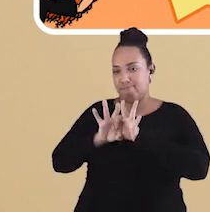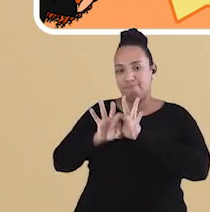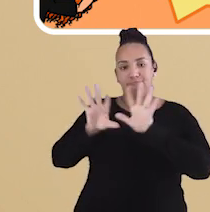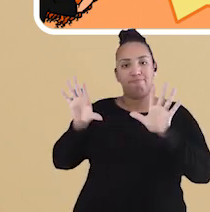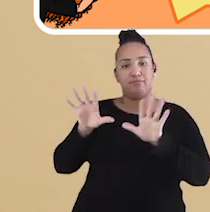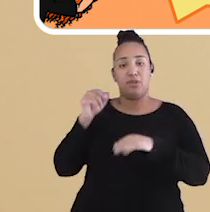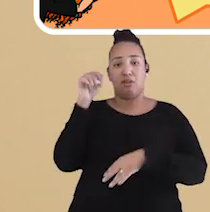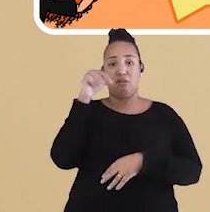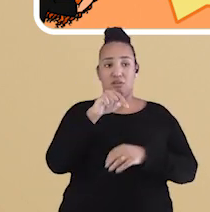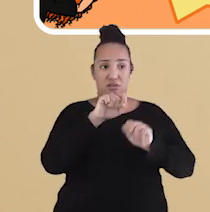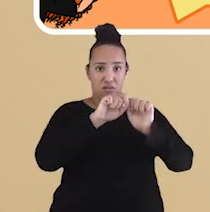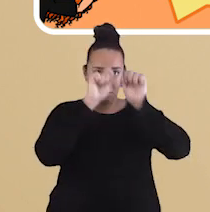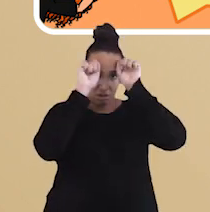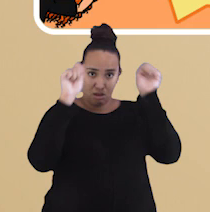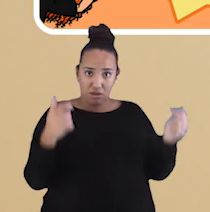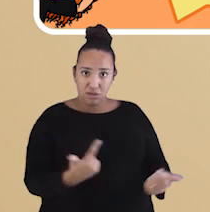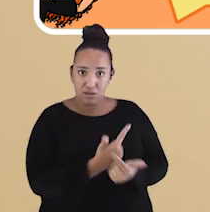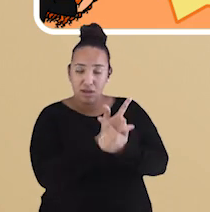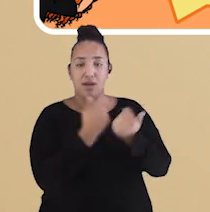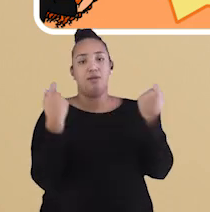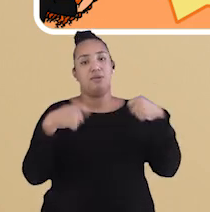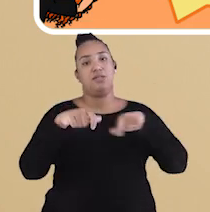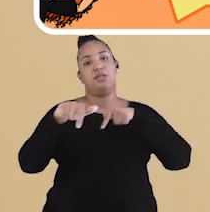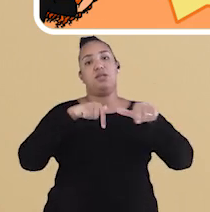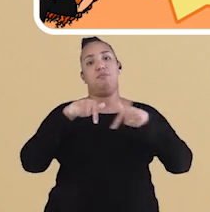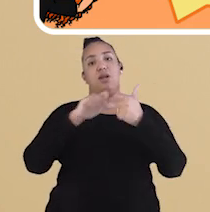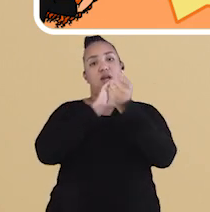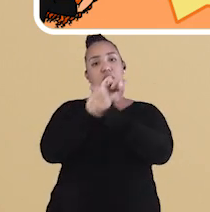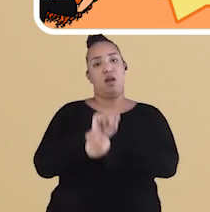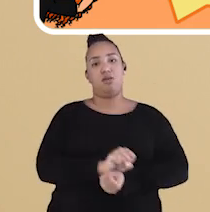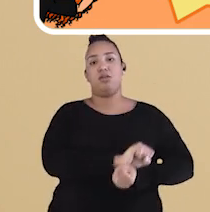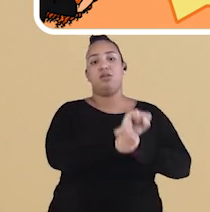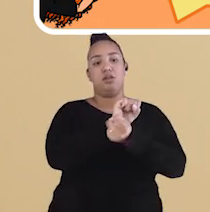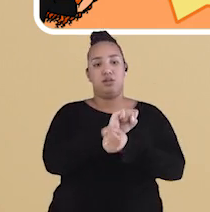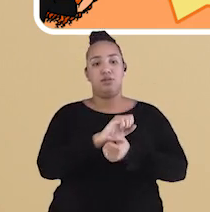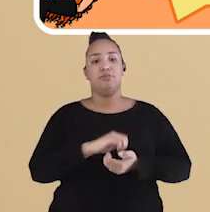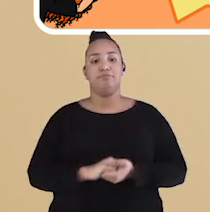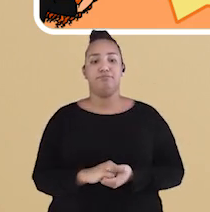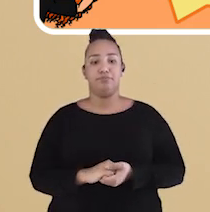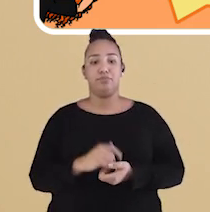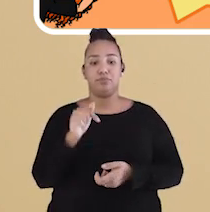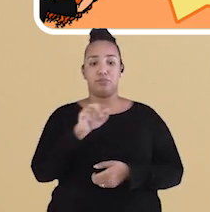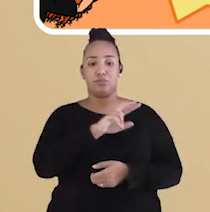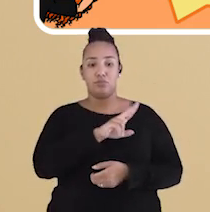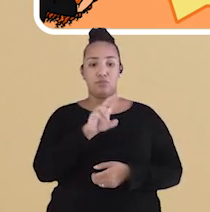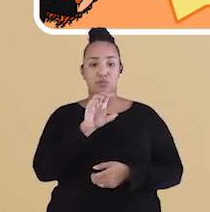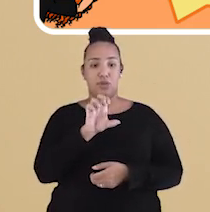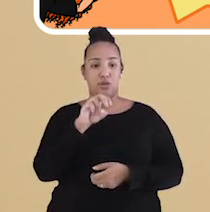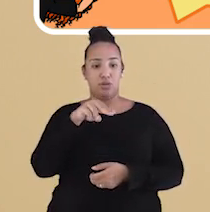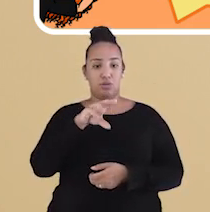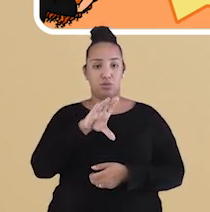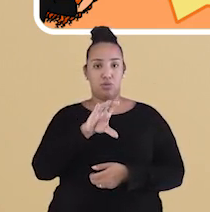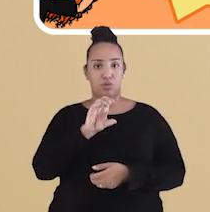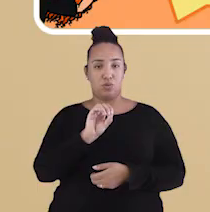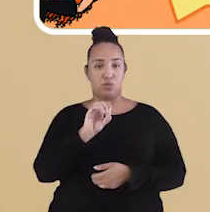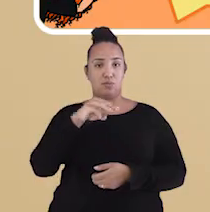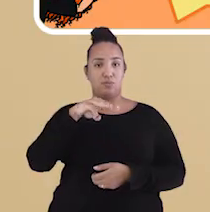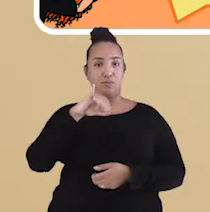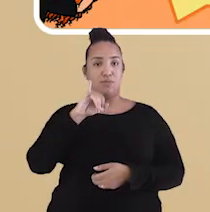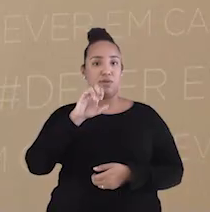foram obrigados a trabalhar para os espanhóis. Era a conhecida encomenda, uma forma de trabalho